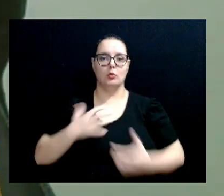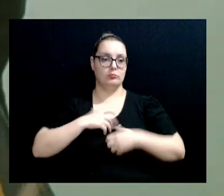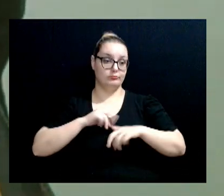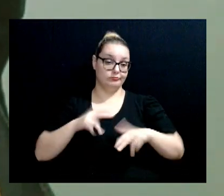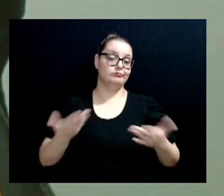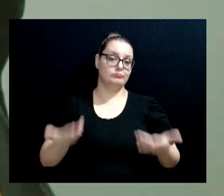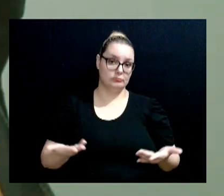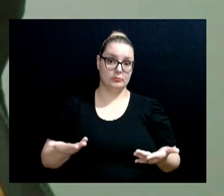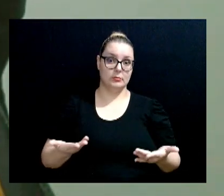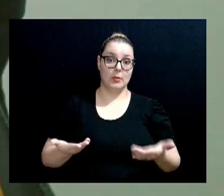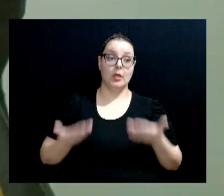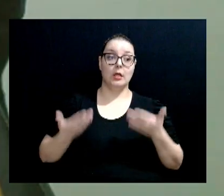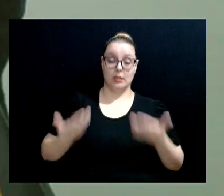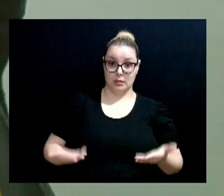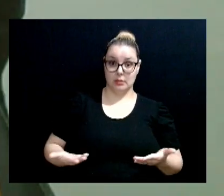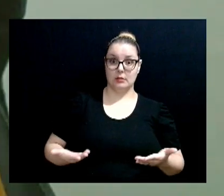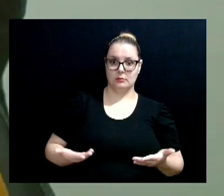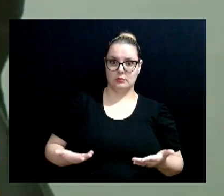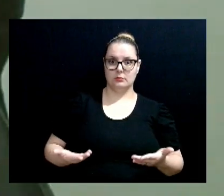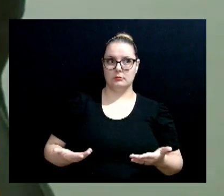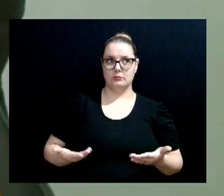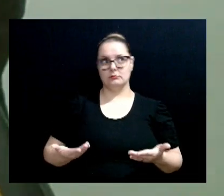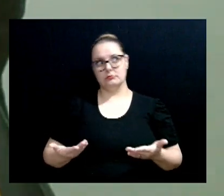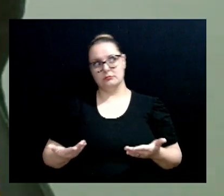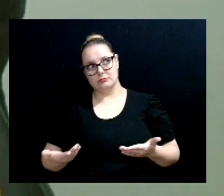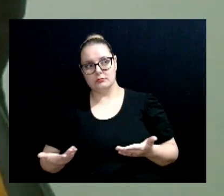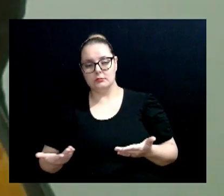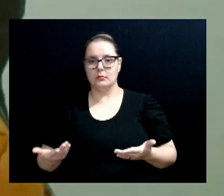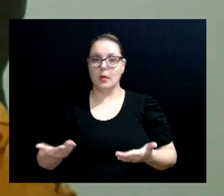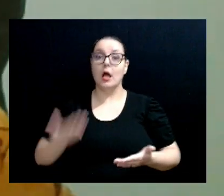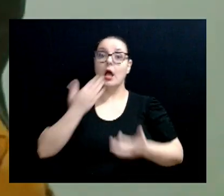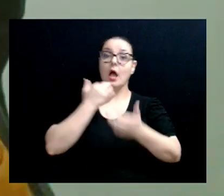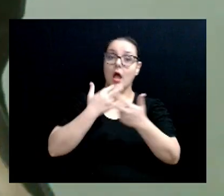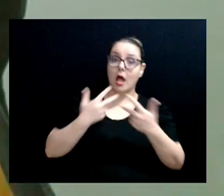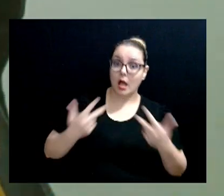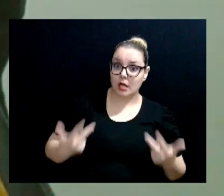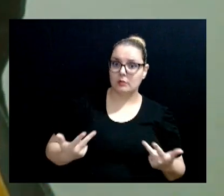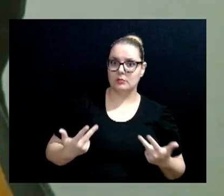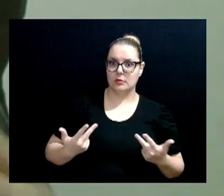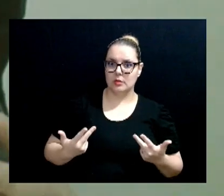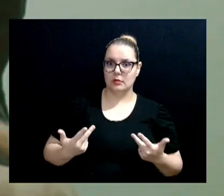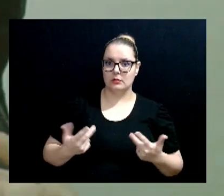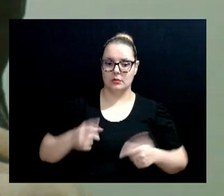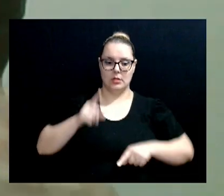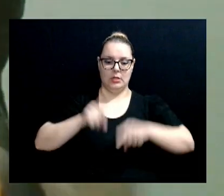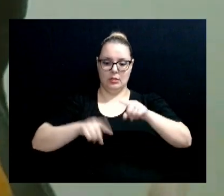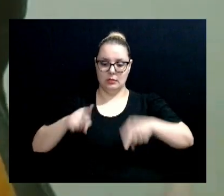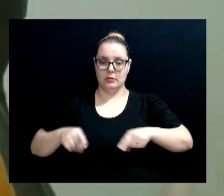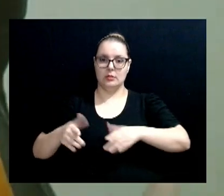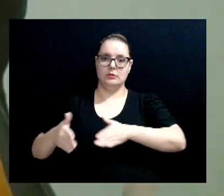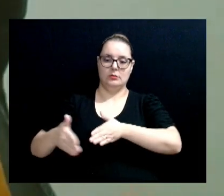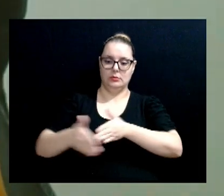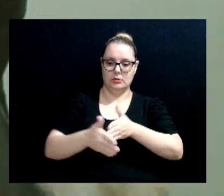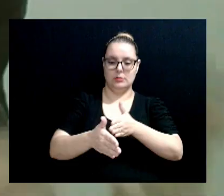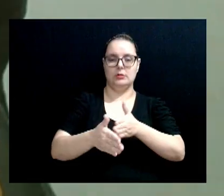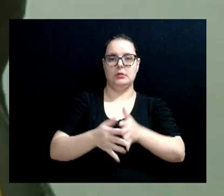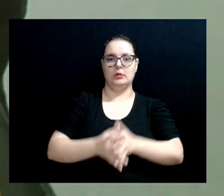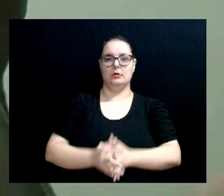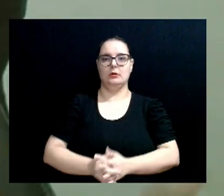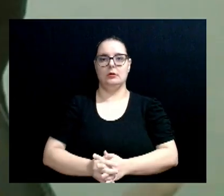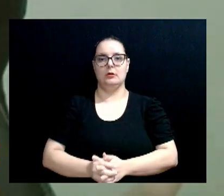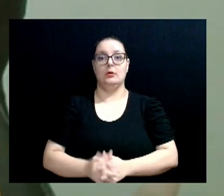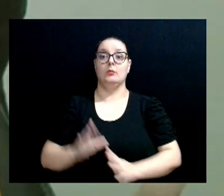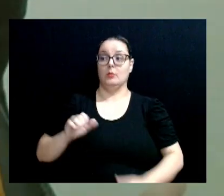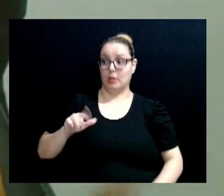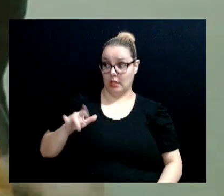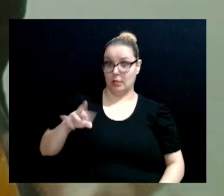Então acaba que a alimentação ela fica totalmente guiada por calorias e